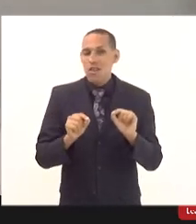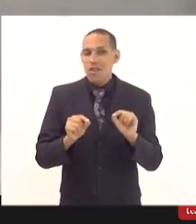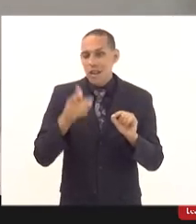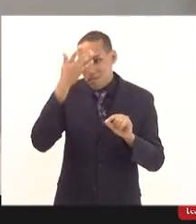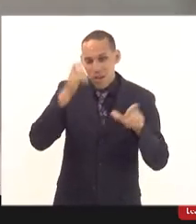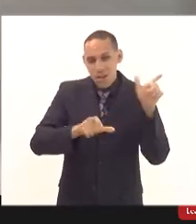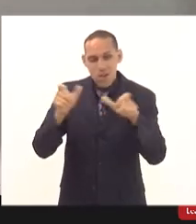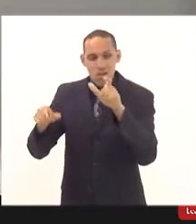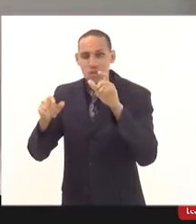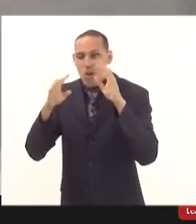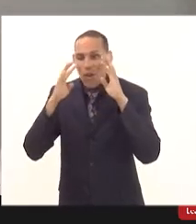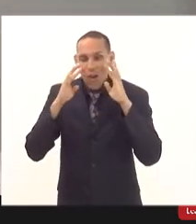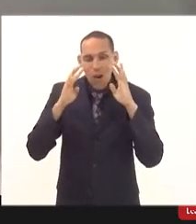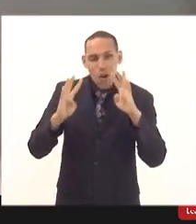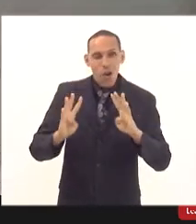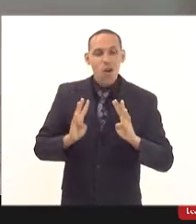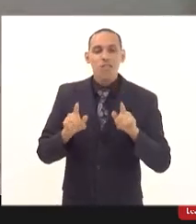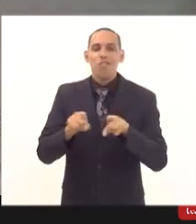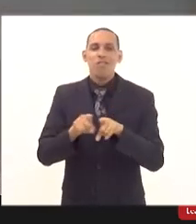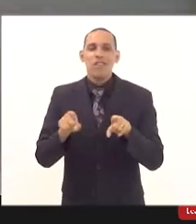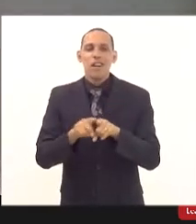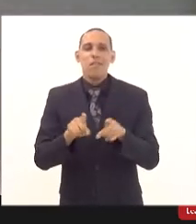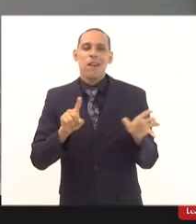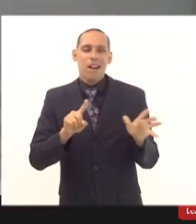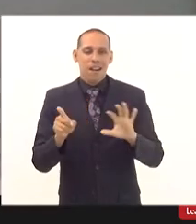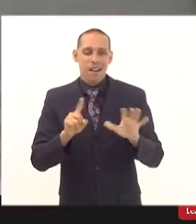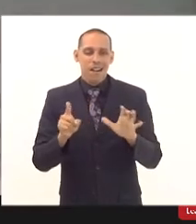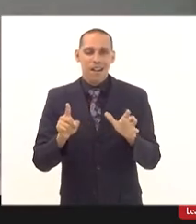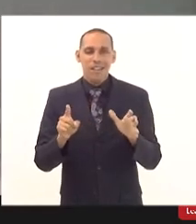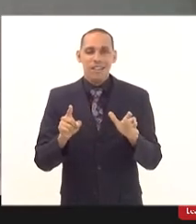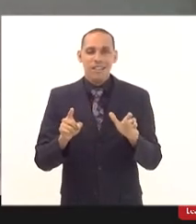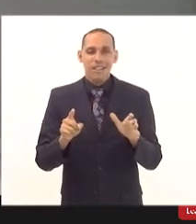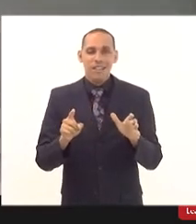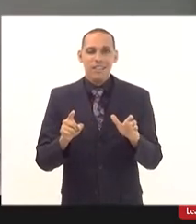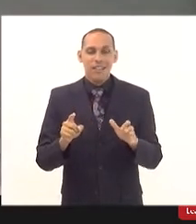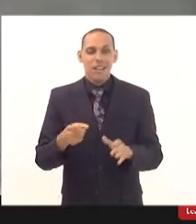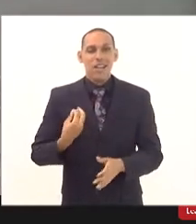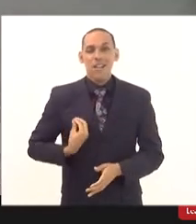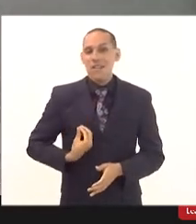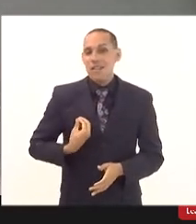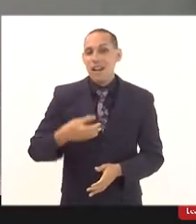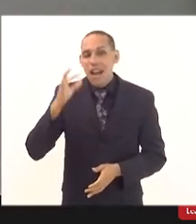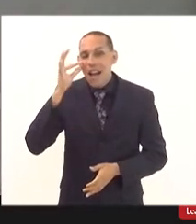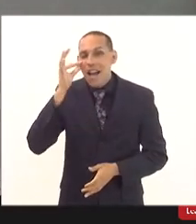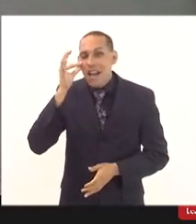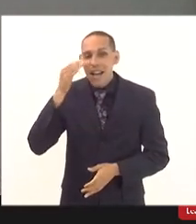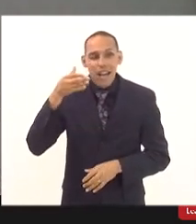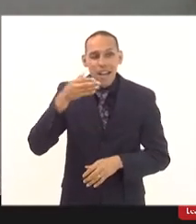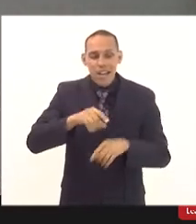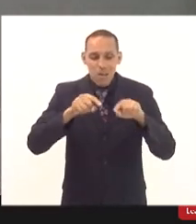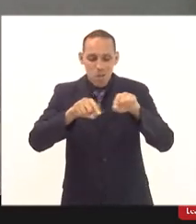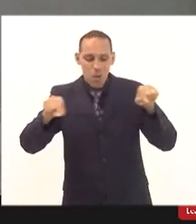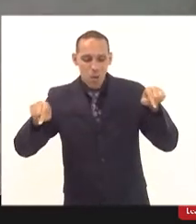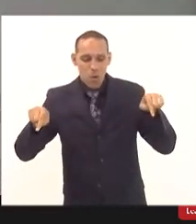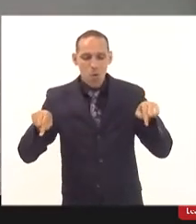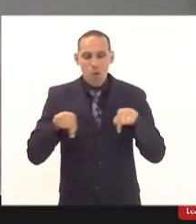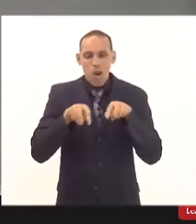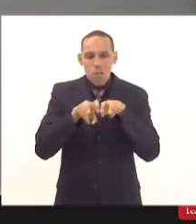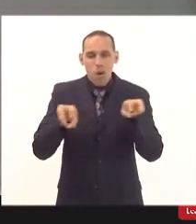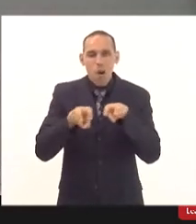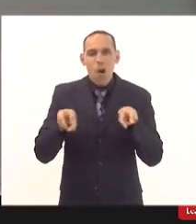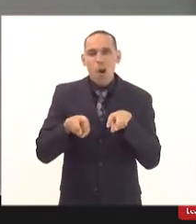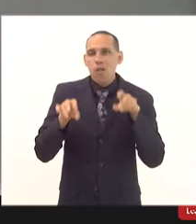E assiste os concertos no teatro no no no arquivo no auditório sinfónico e